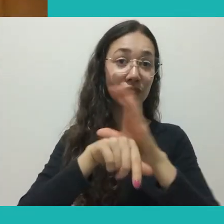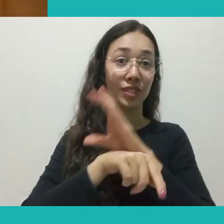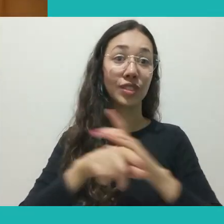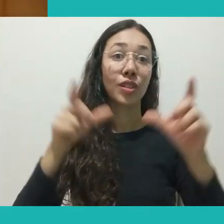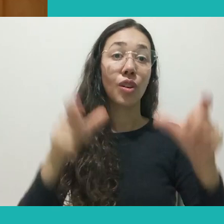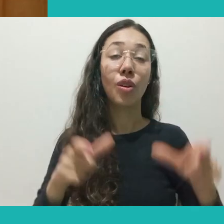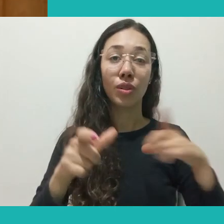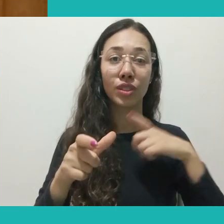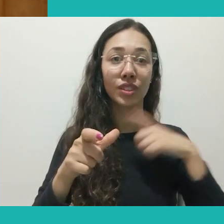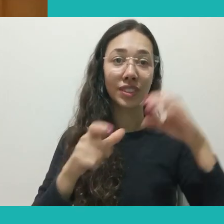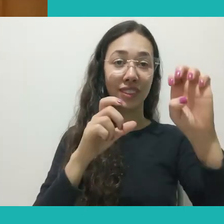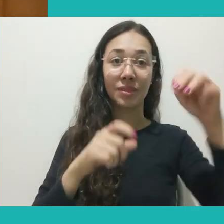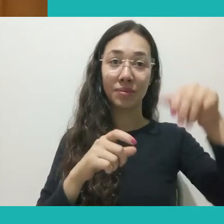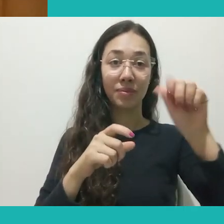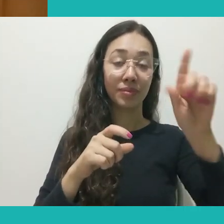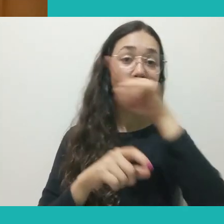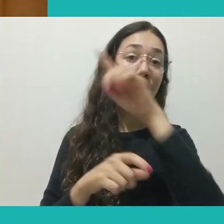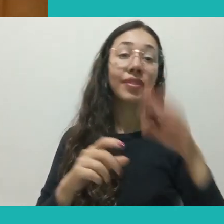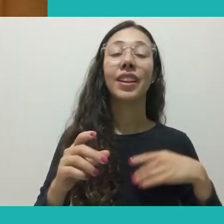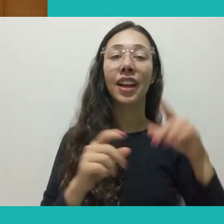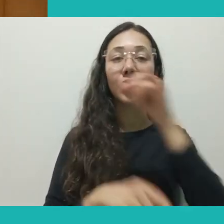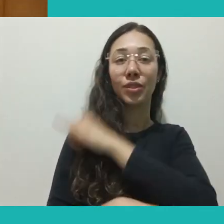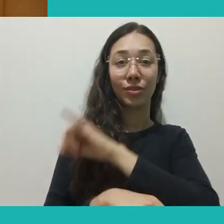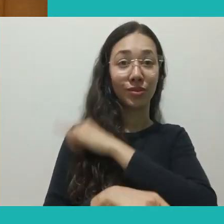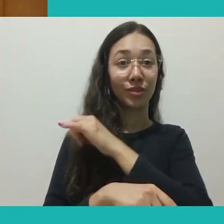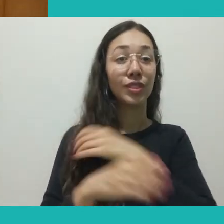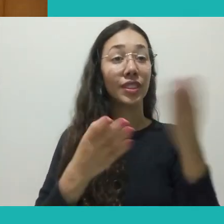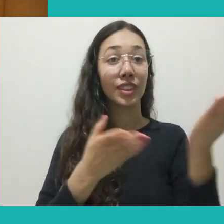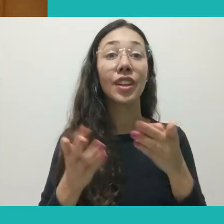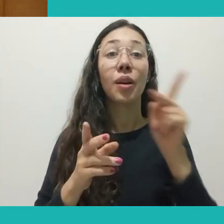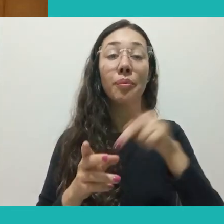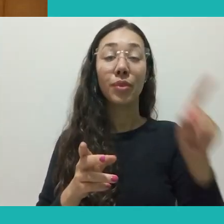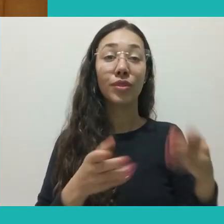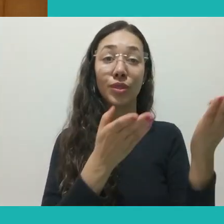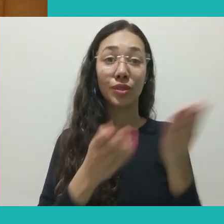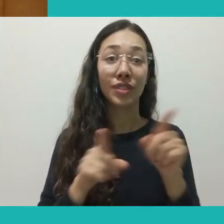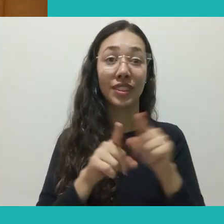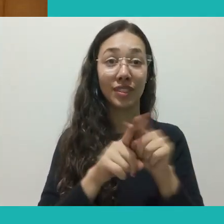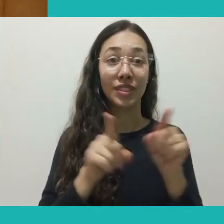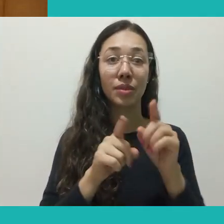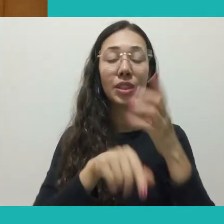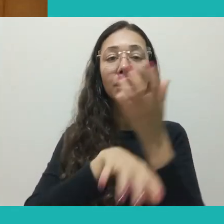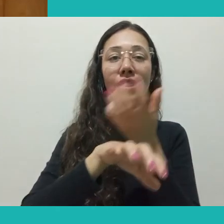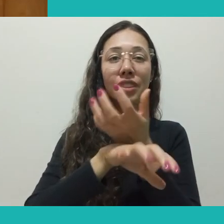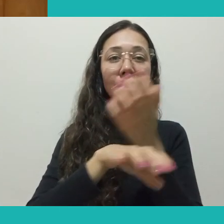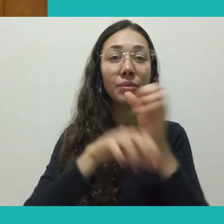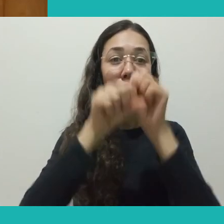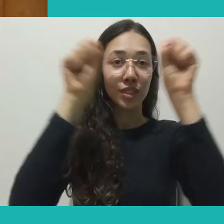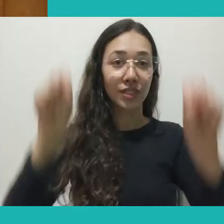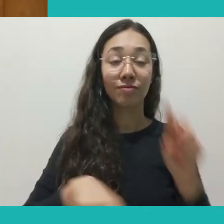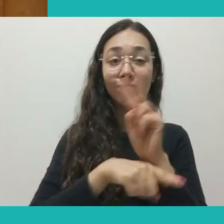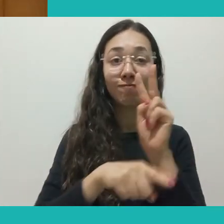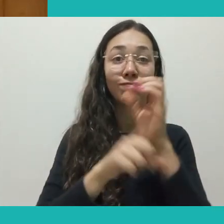Magistratura do Estado do Rio de Janeiro e é professor convidado do CEPED-UERJ na disciplina Sistema de Proteção